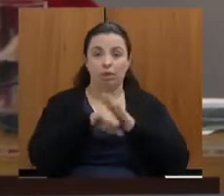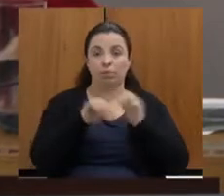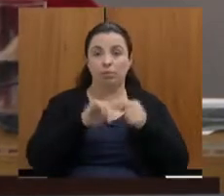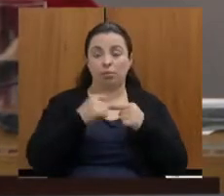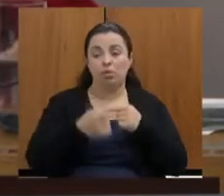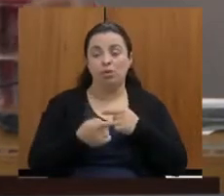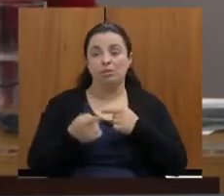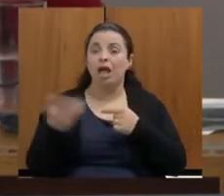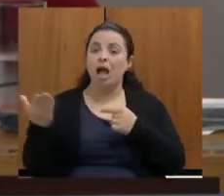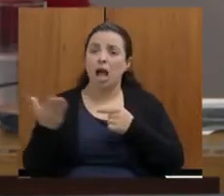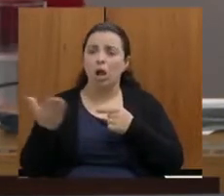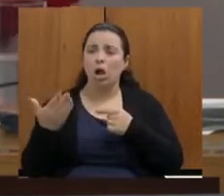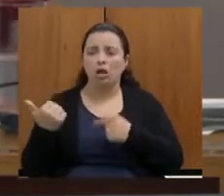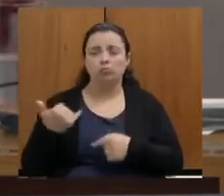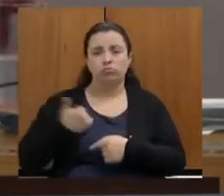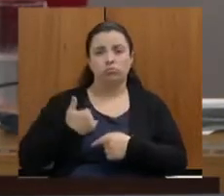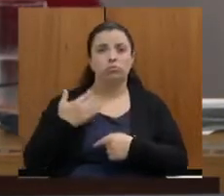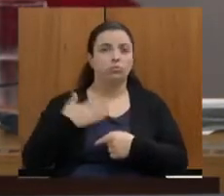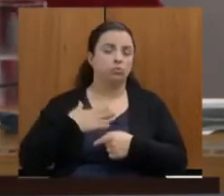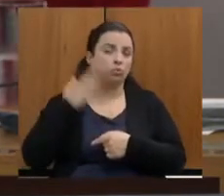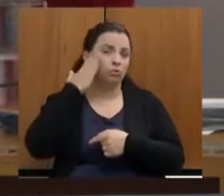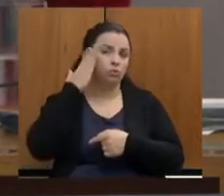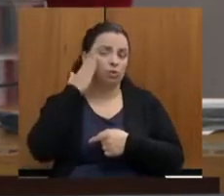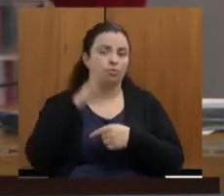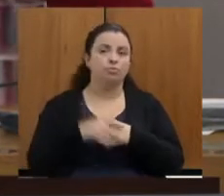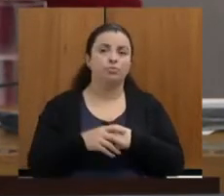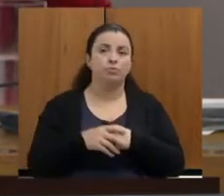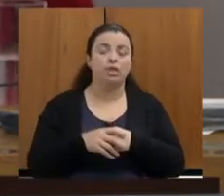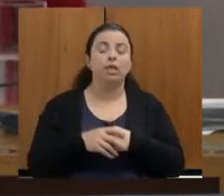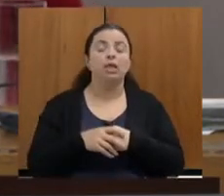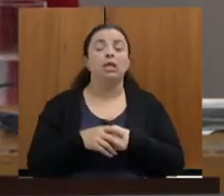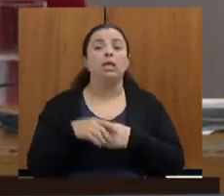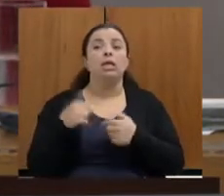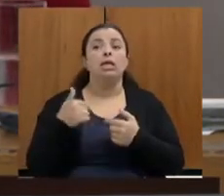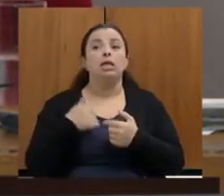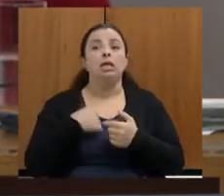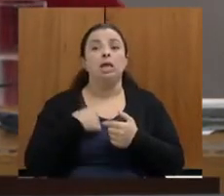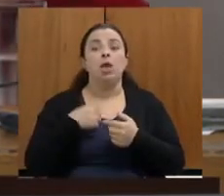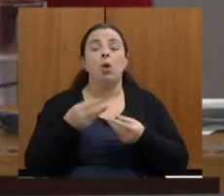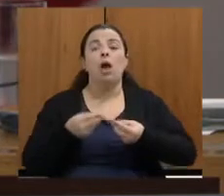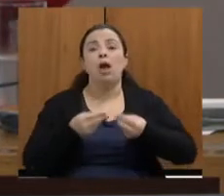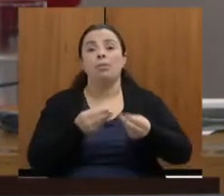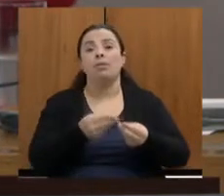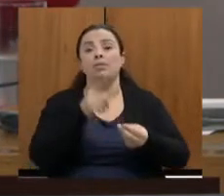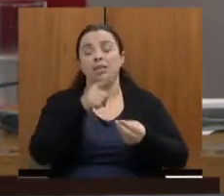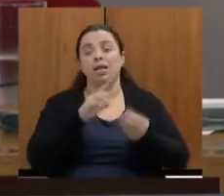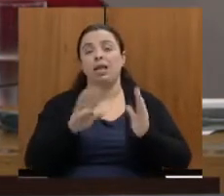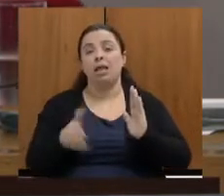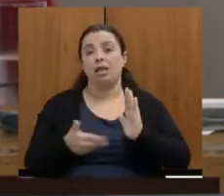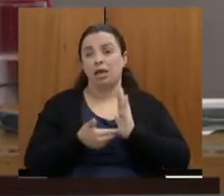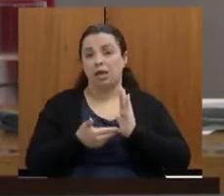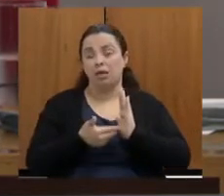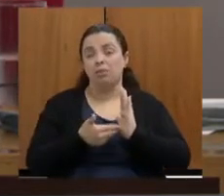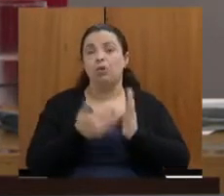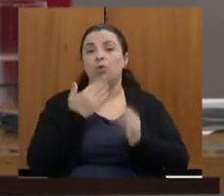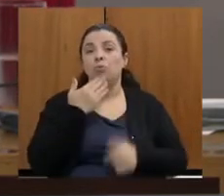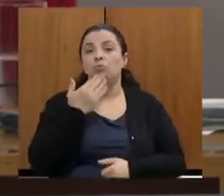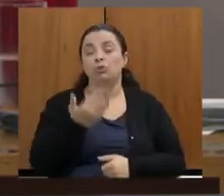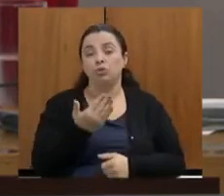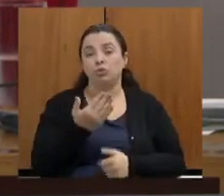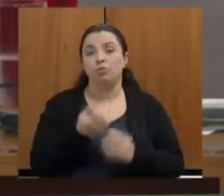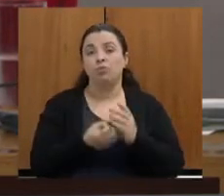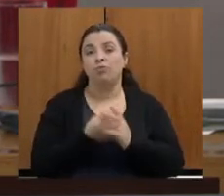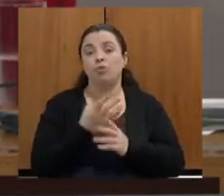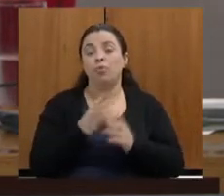recentemente e ao saber disso eu apresentei na Câmara Federal um pedido para formação de uma